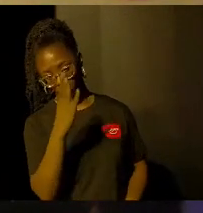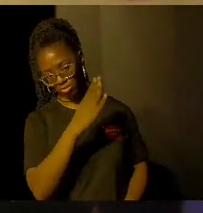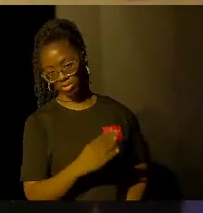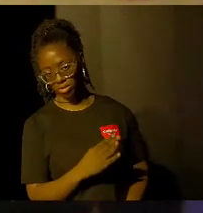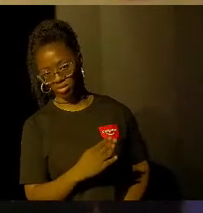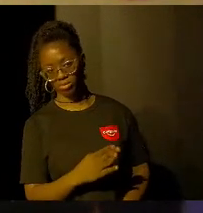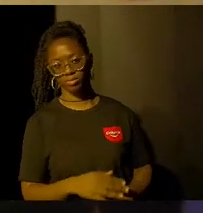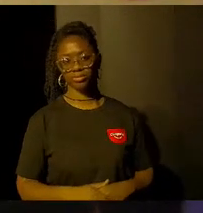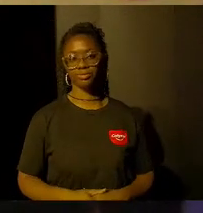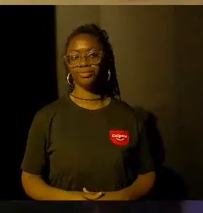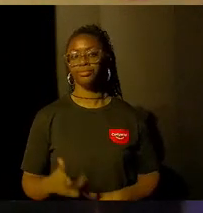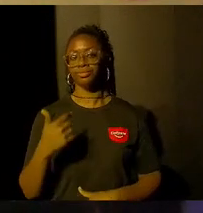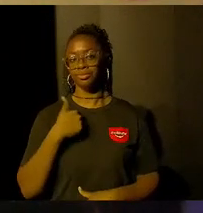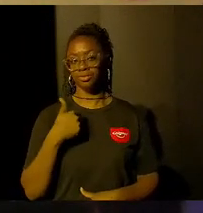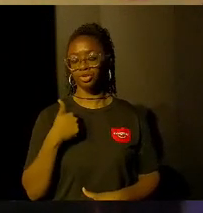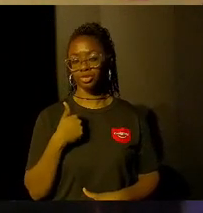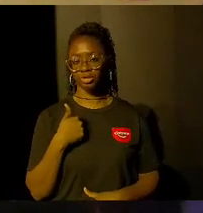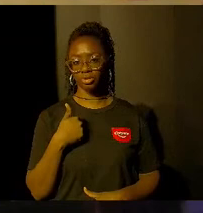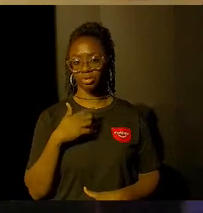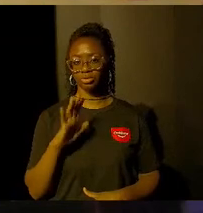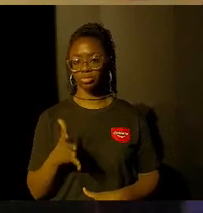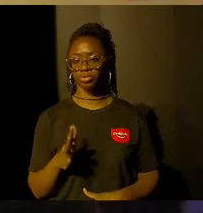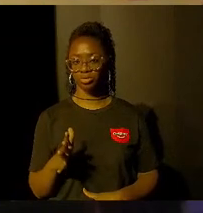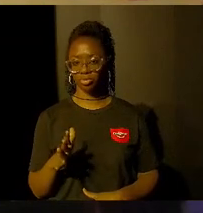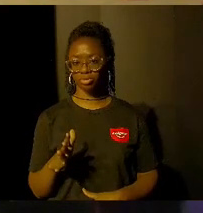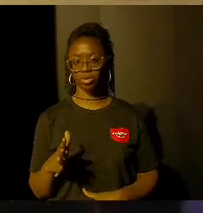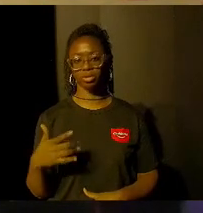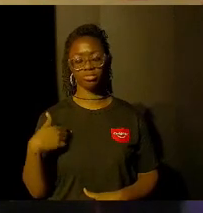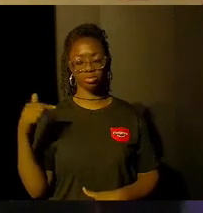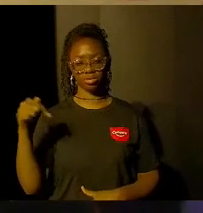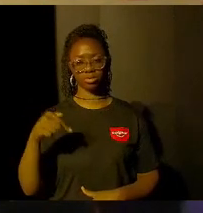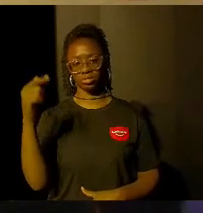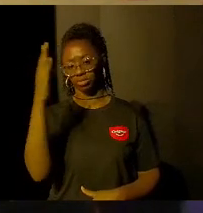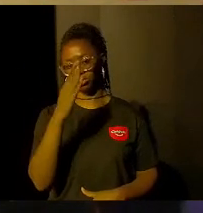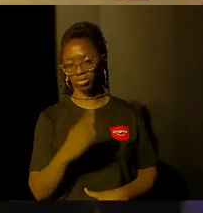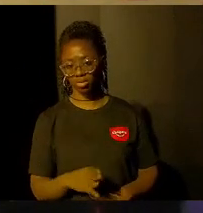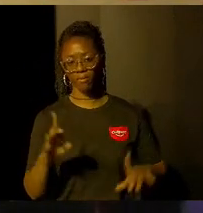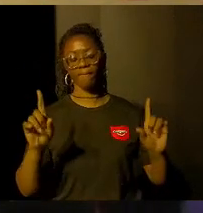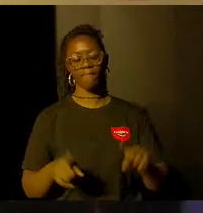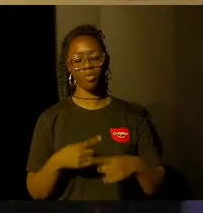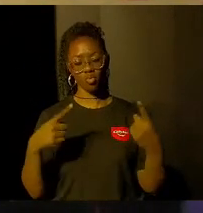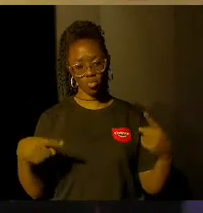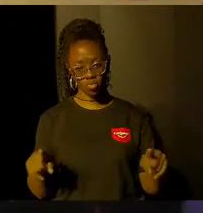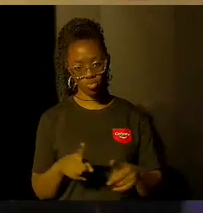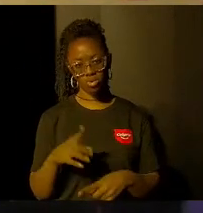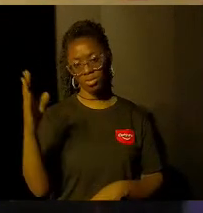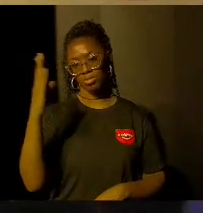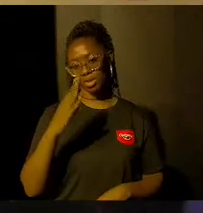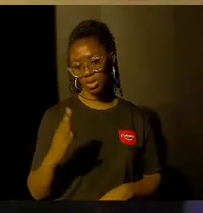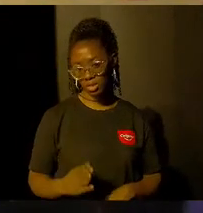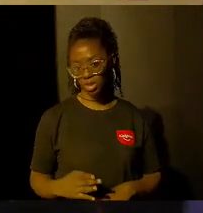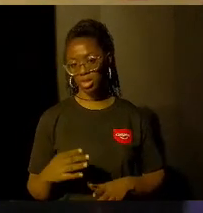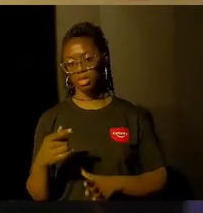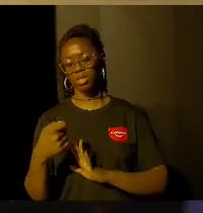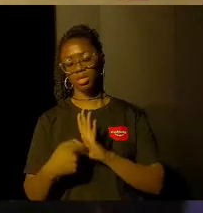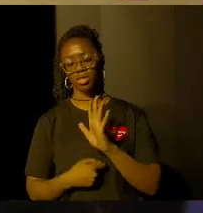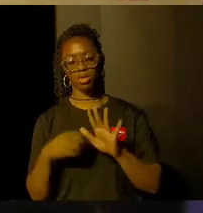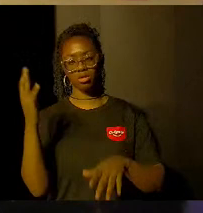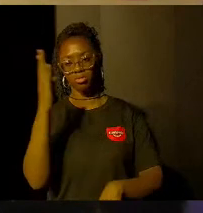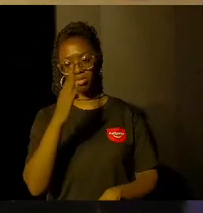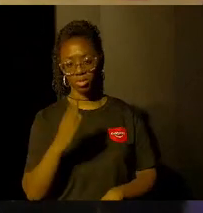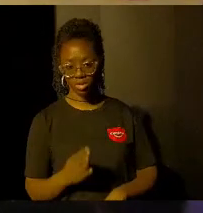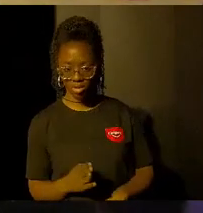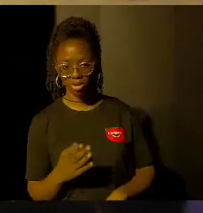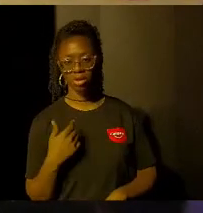eu cresci com Estela novelas brasileiras com a música brasileira aliás no meu livro Essa dama bate